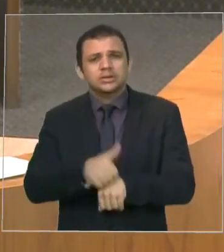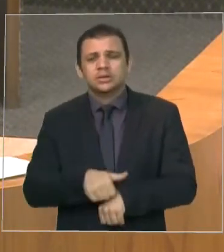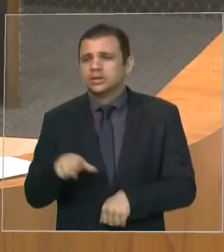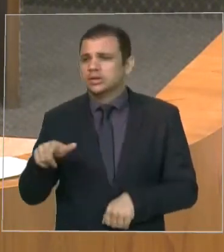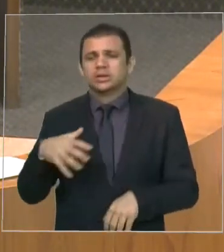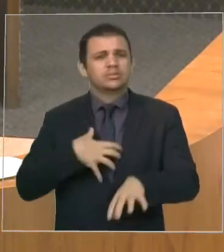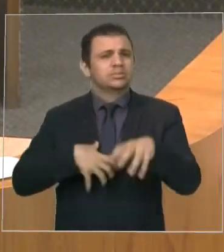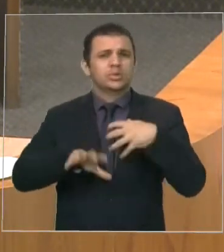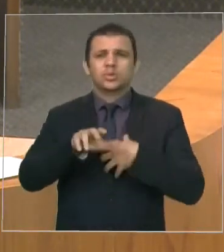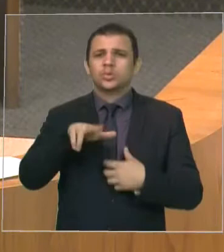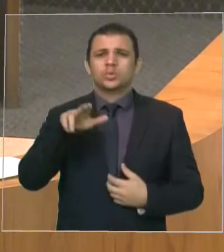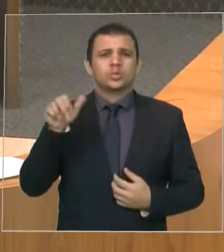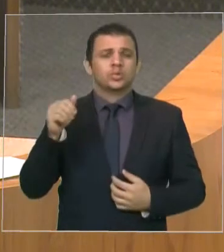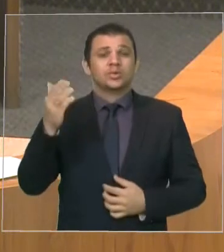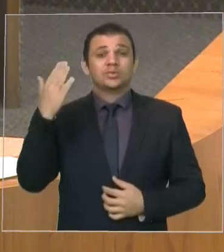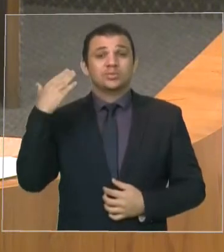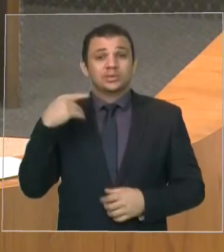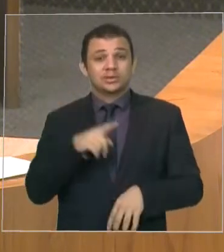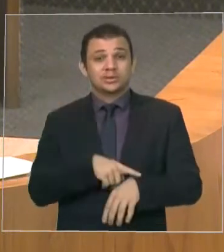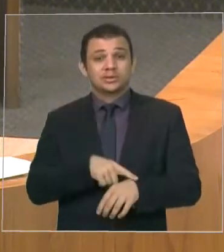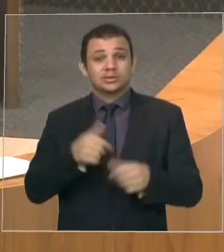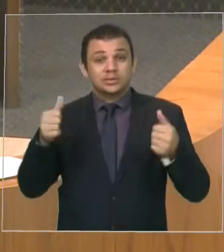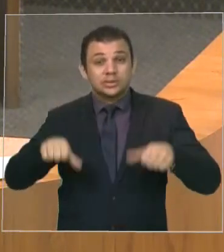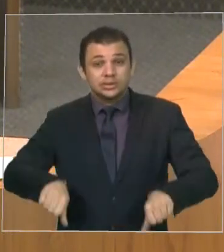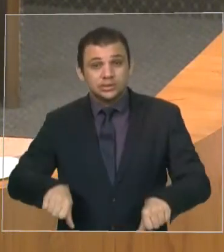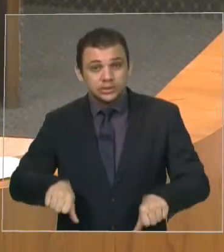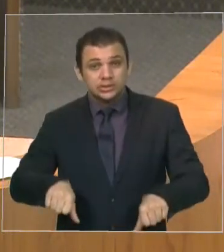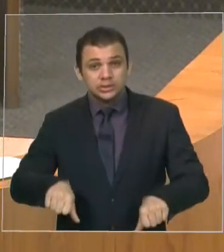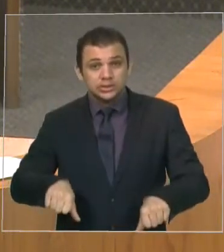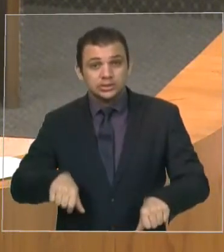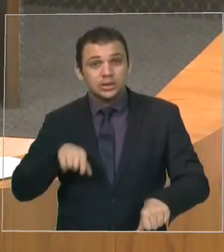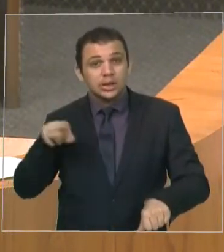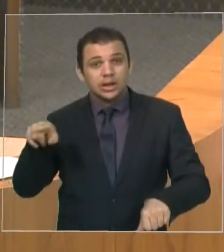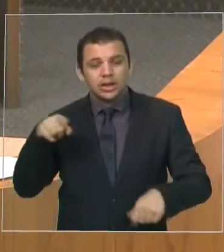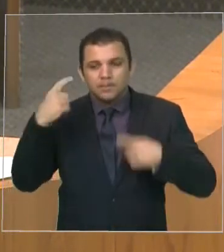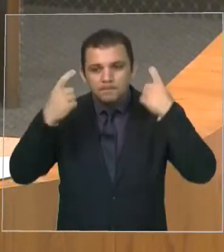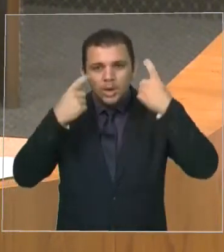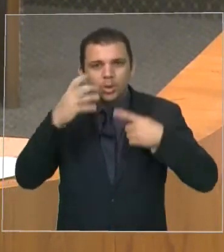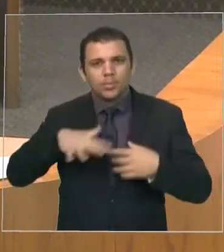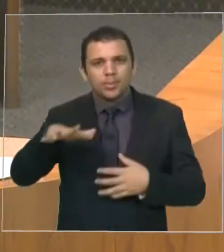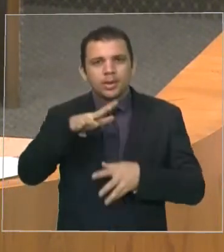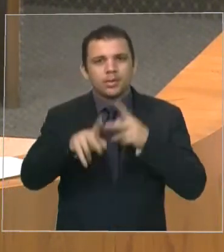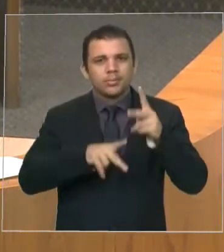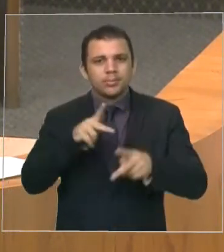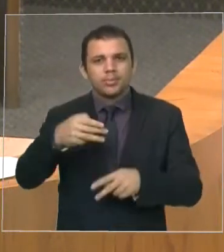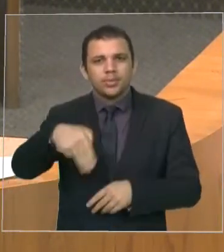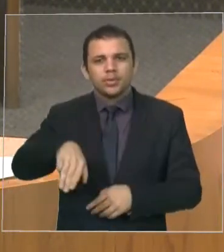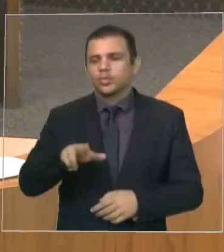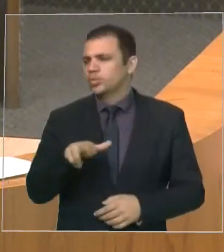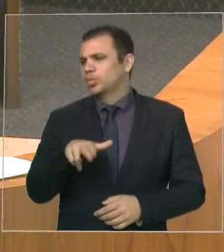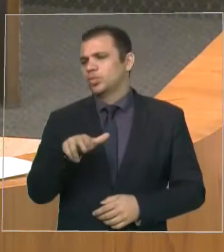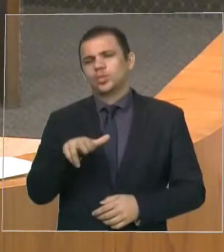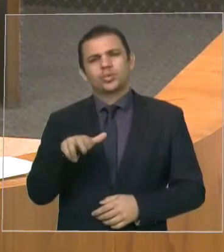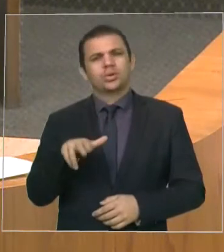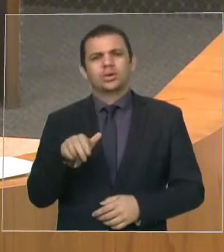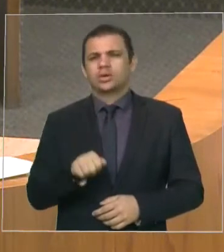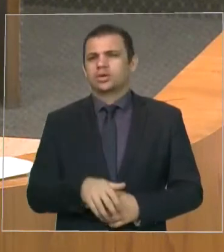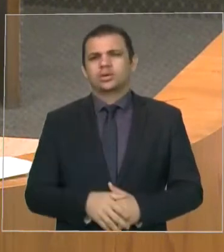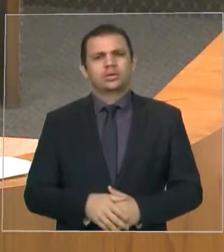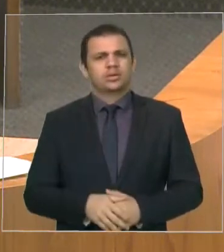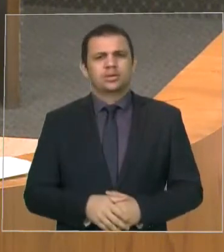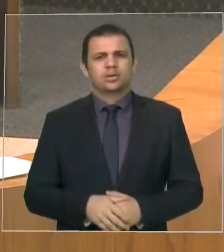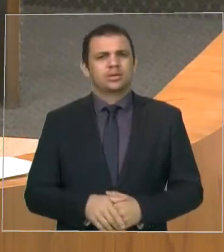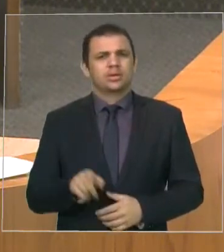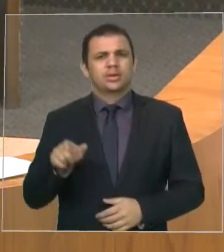Em tempos de crise, ele nunca se preocupou realmente com o povo maranhense. Ele não